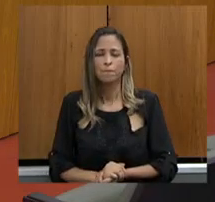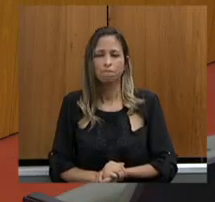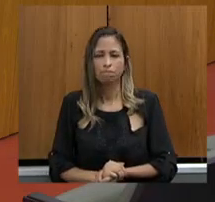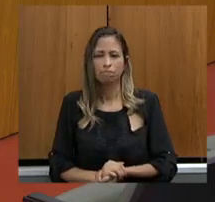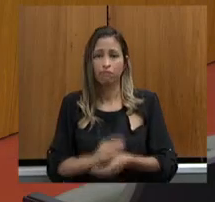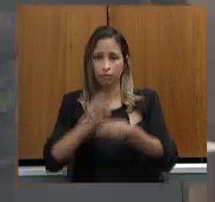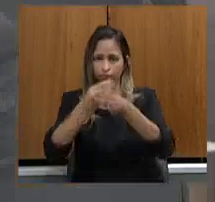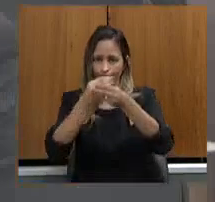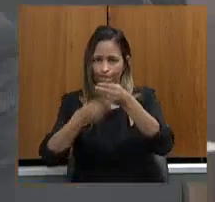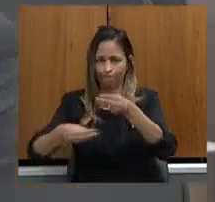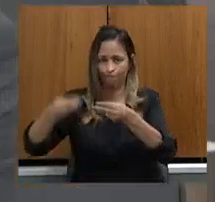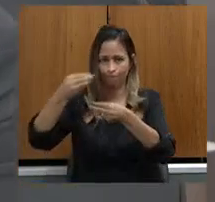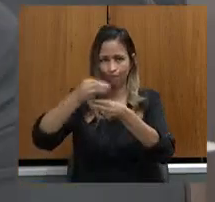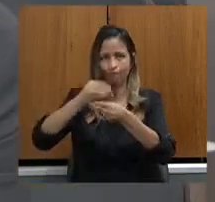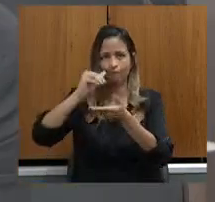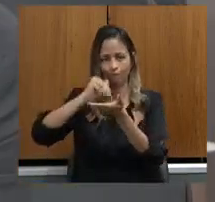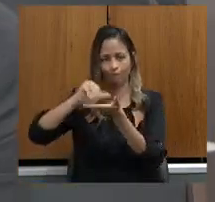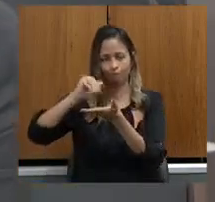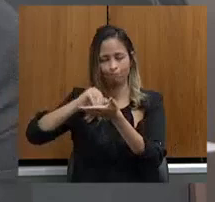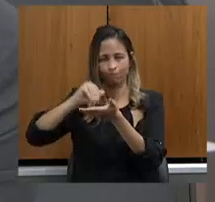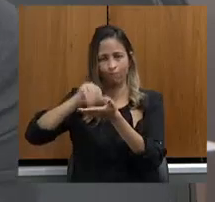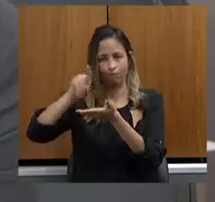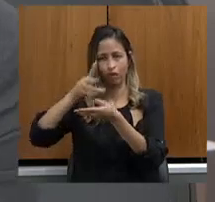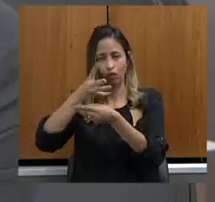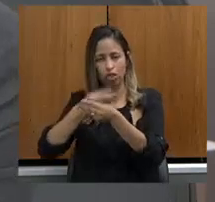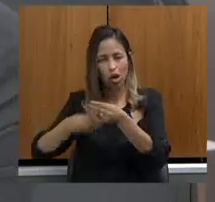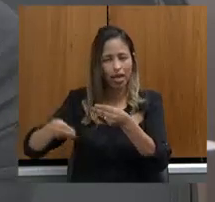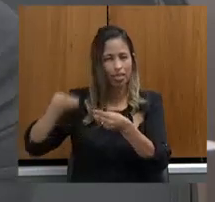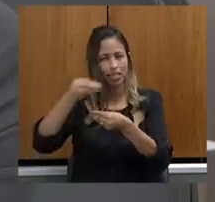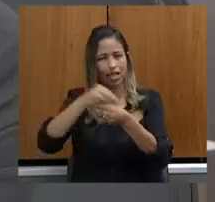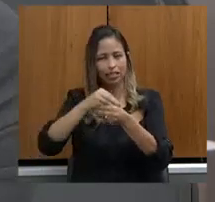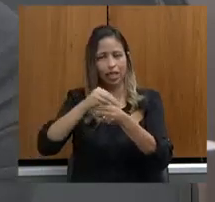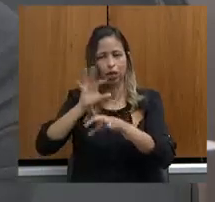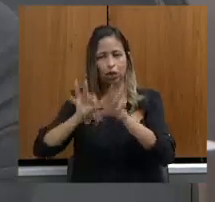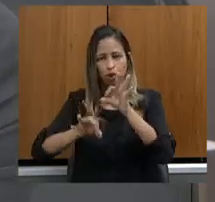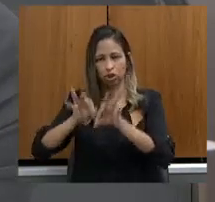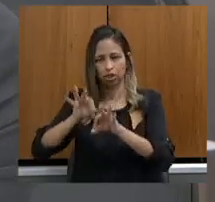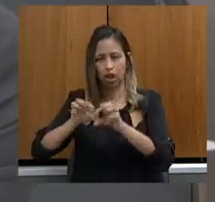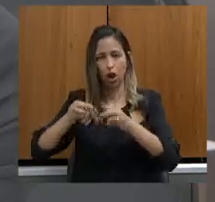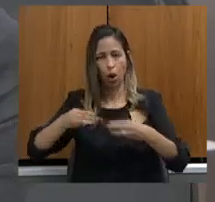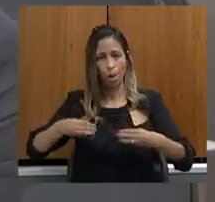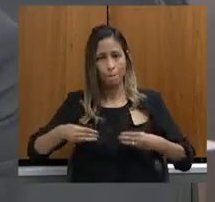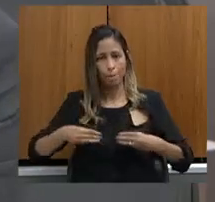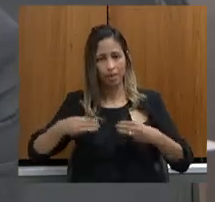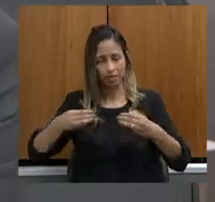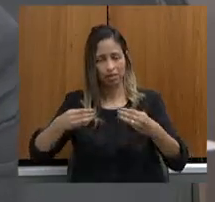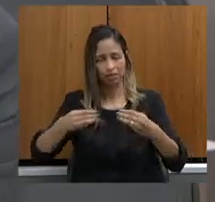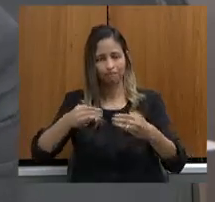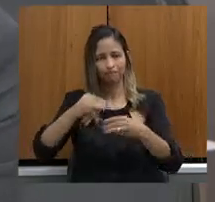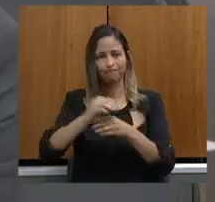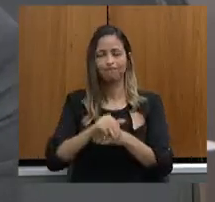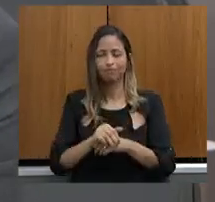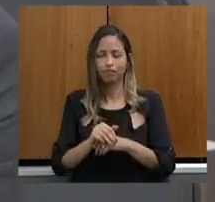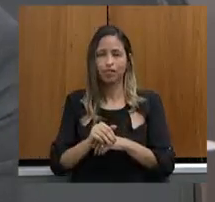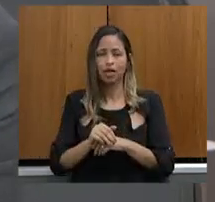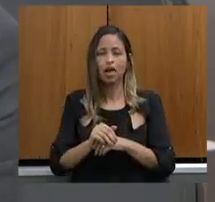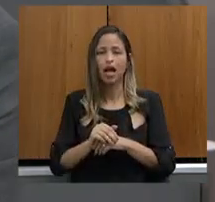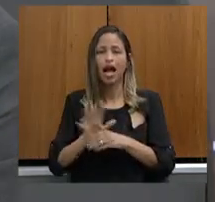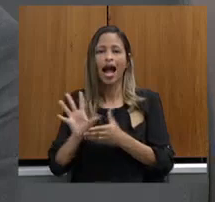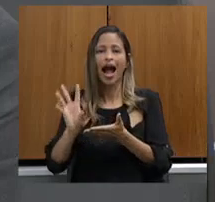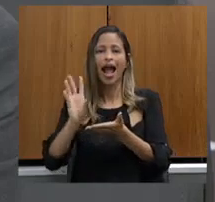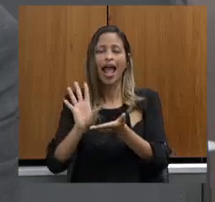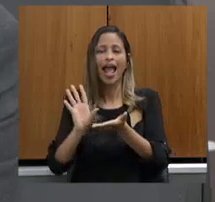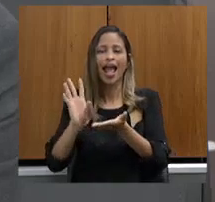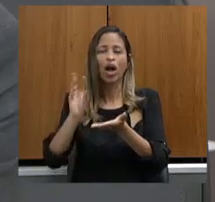adendo na fala do secretário Gustavo Barbosa a respeito decisão judicial do ministro Castro Nunes Max agora sobre Adesão